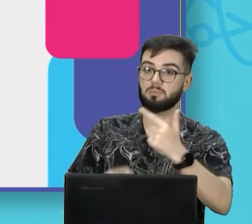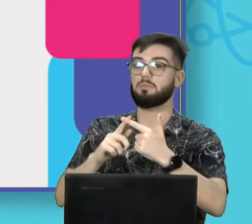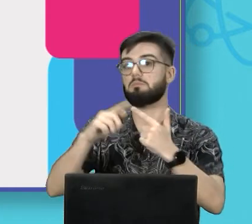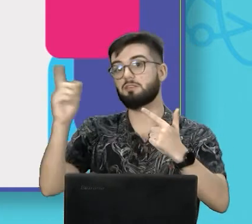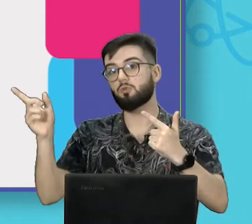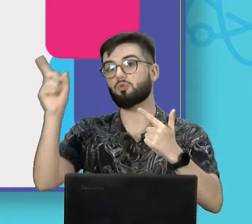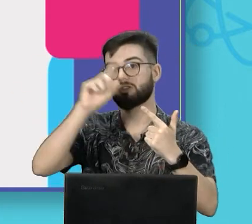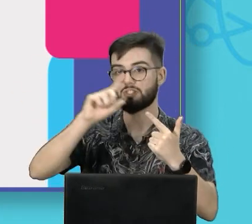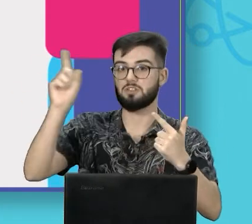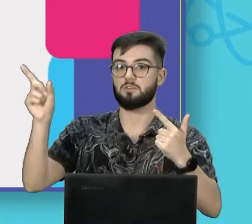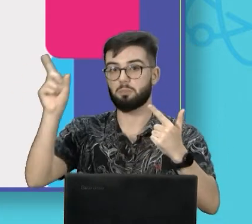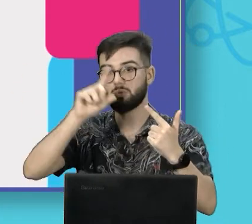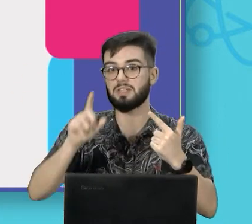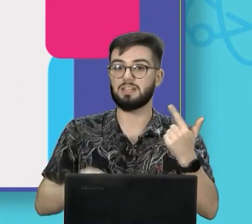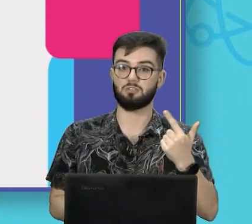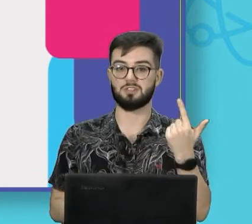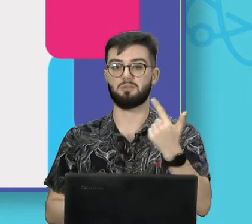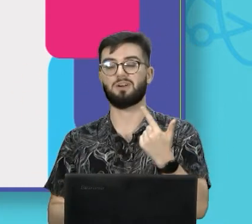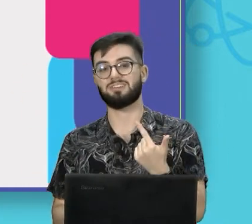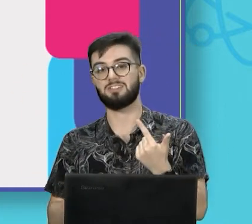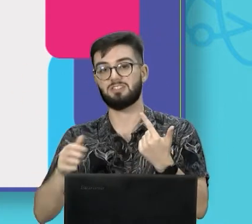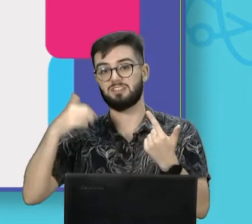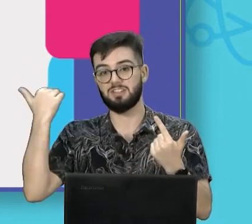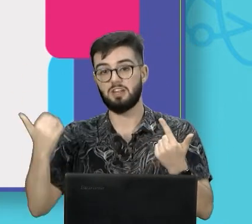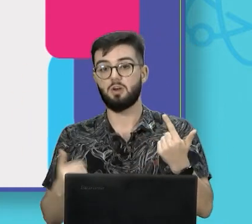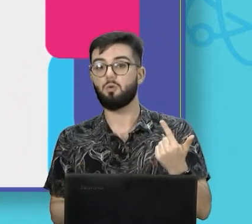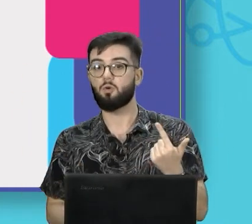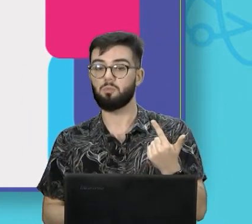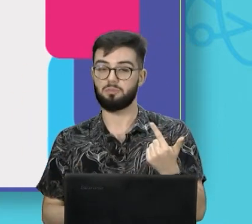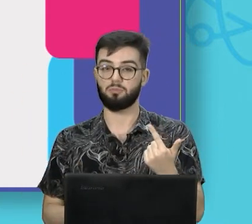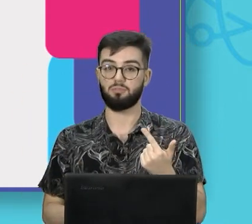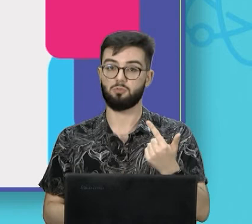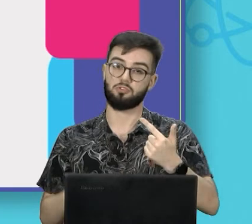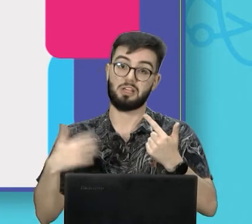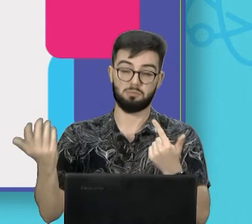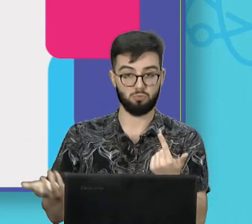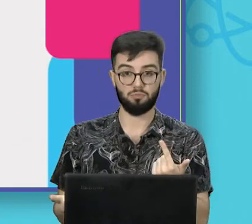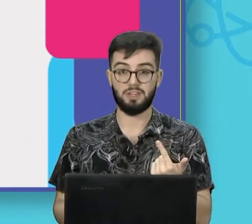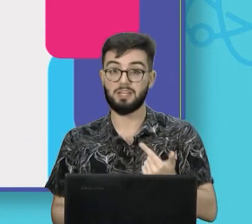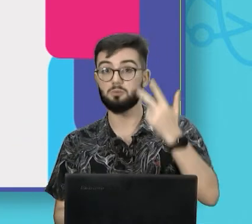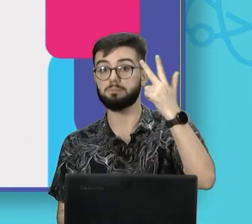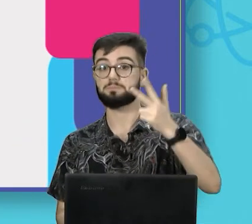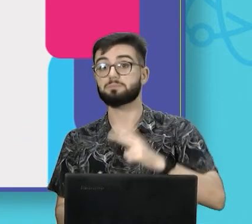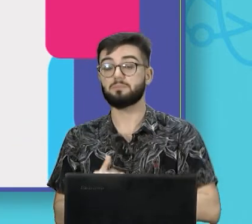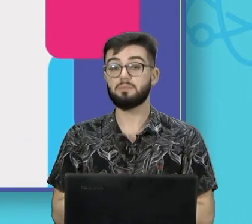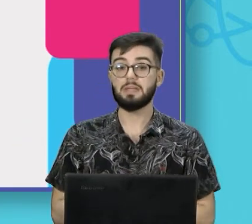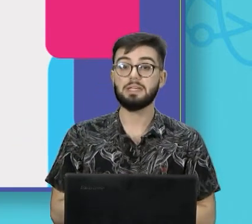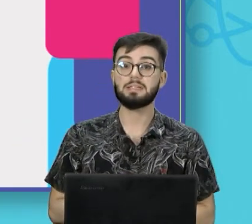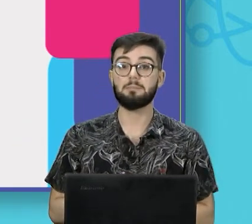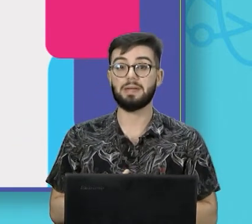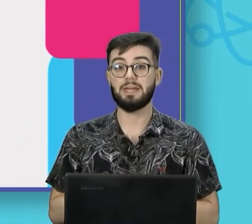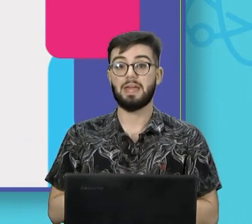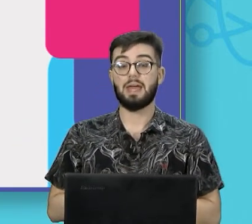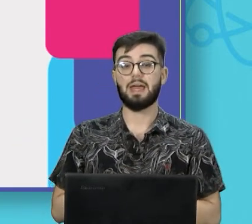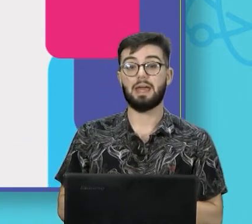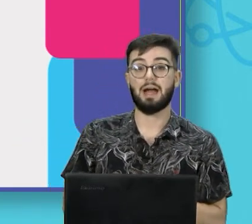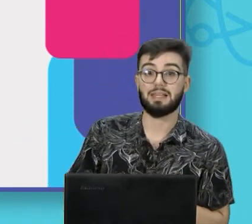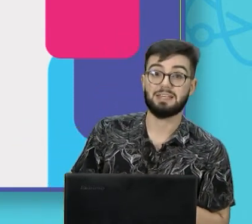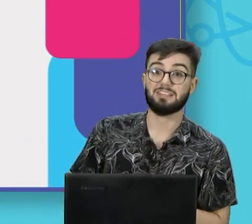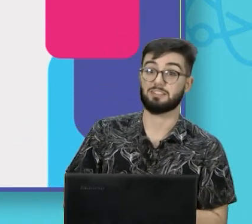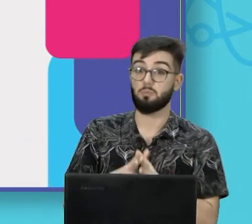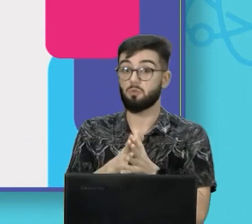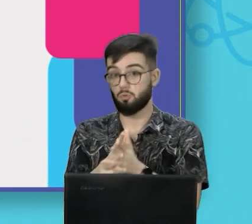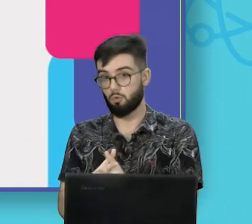soviéticos o mesmo contexto de disputa entre os agentes fascistas e o comunismo ou socialismo soviético e também